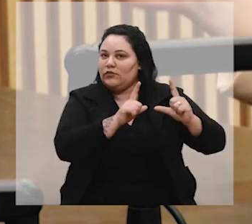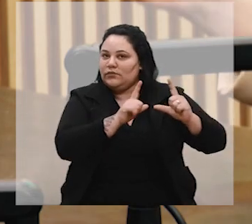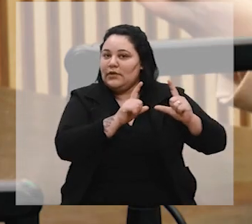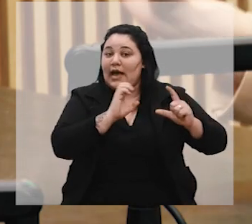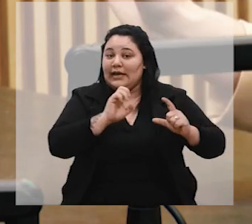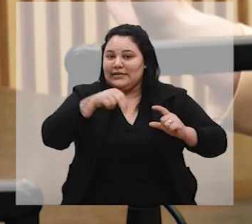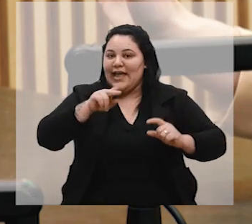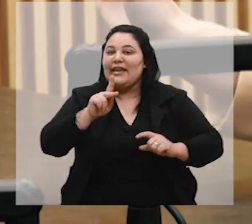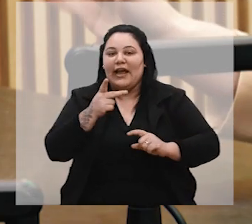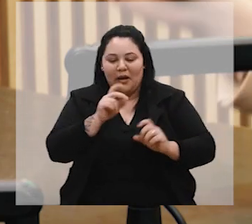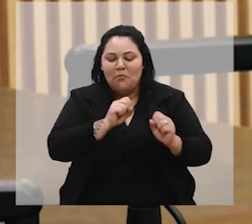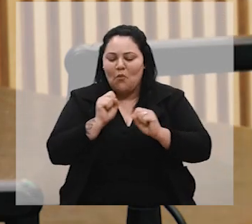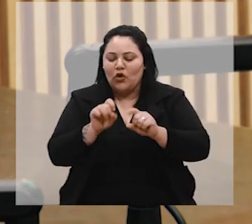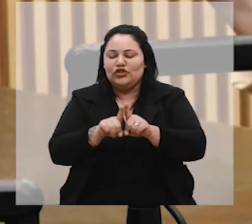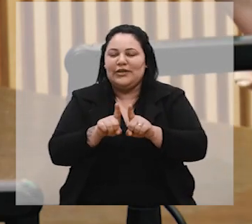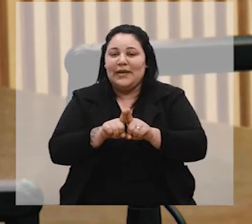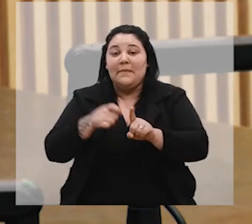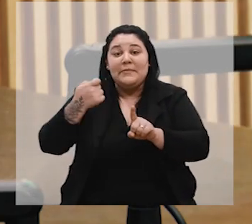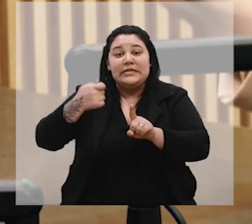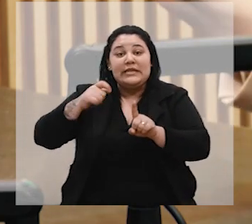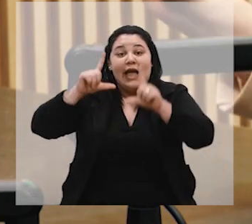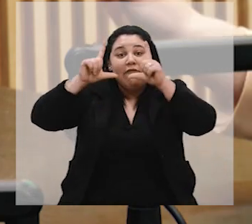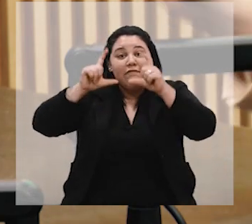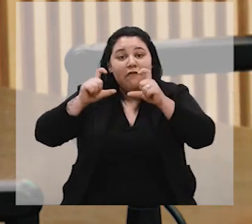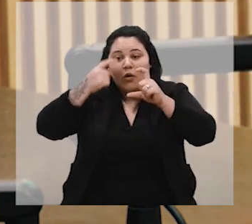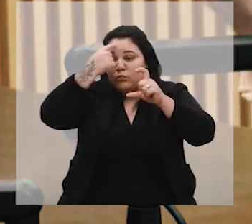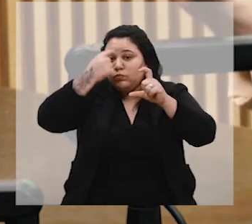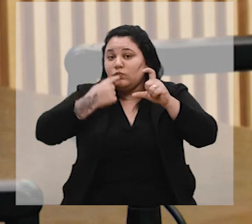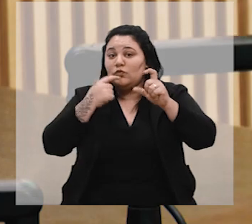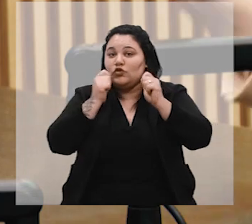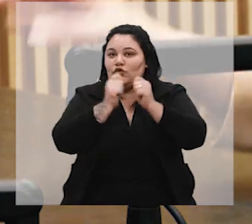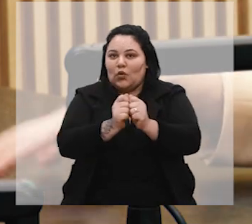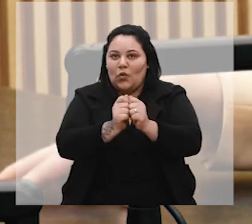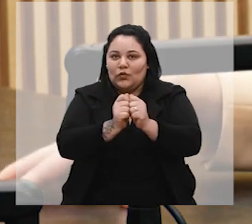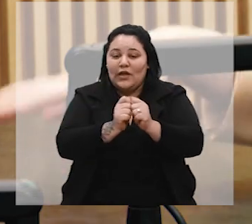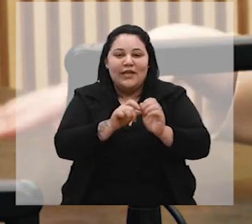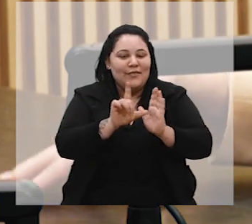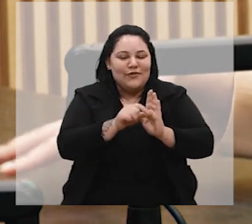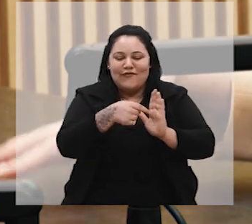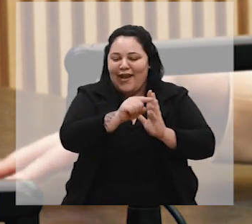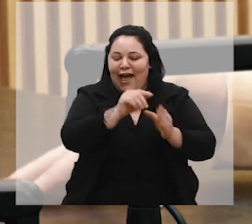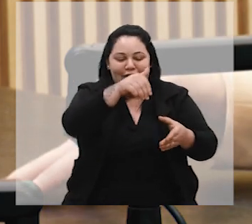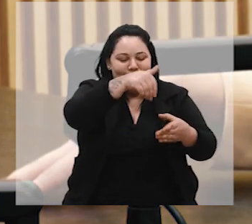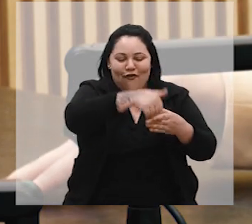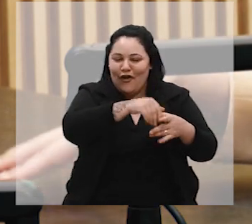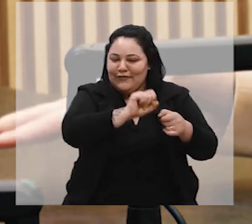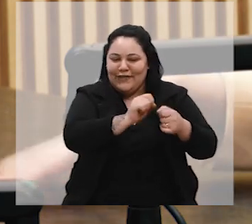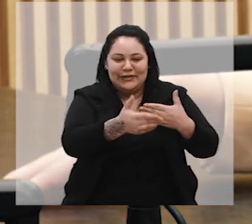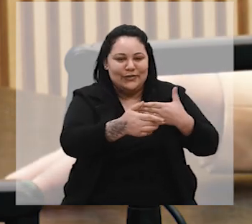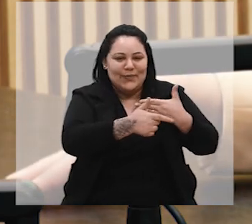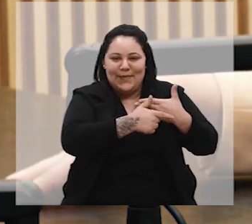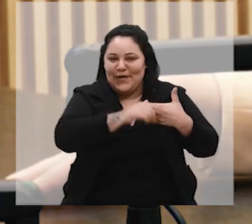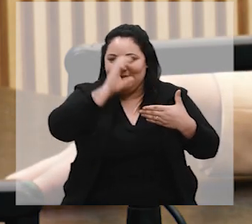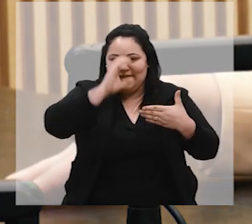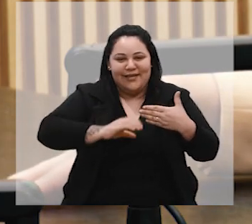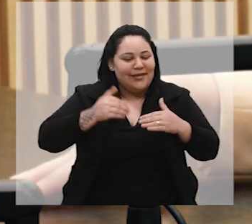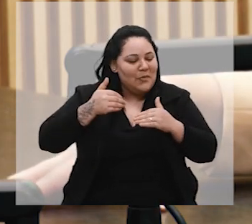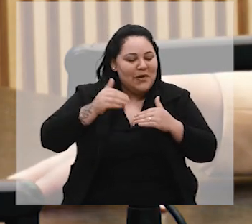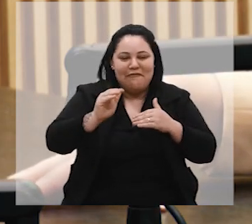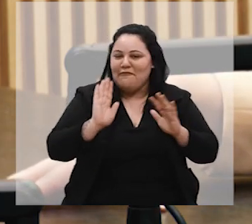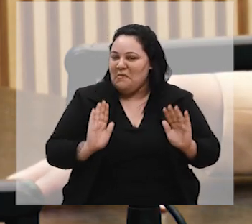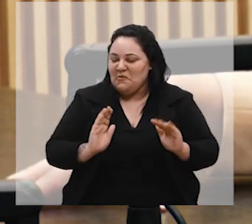vale. Até a CNH vencida vale, mas um documento com foto. É a chave, vai lá, vota, faz teu papel e vamos